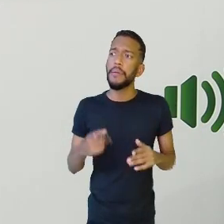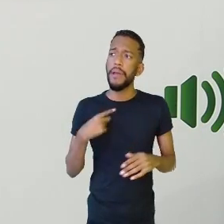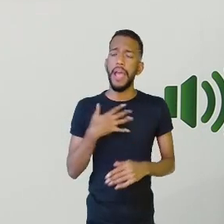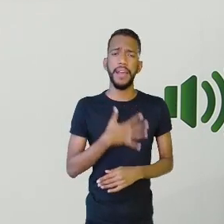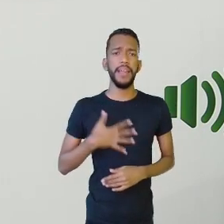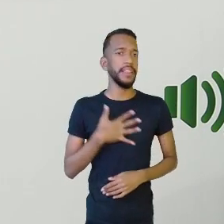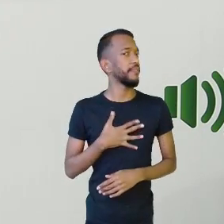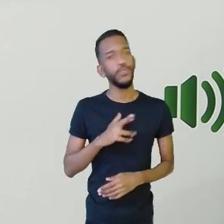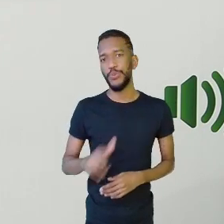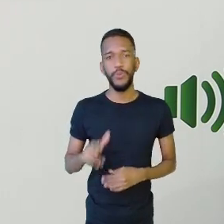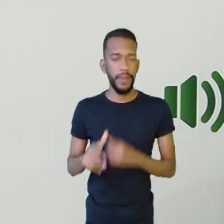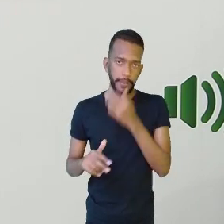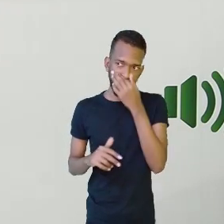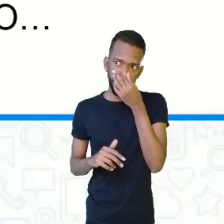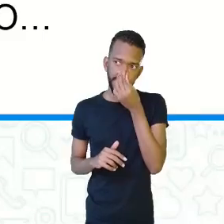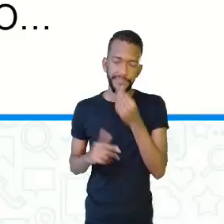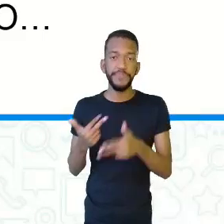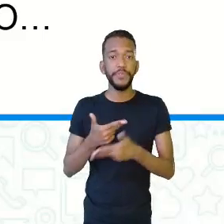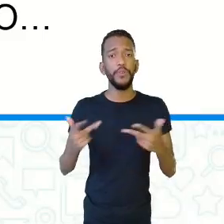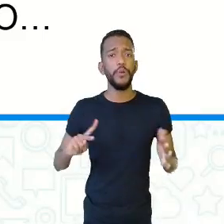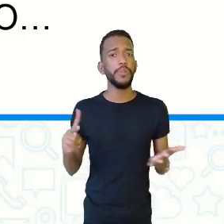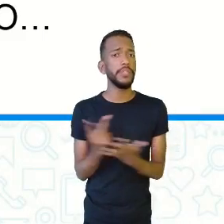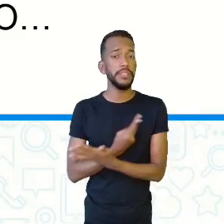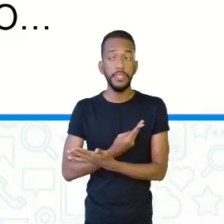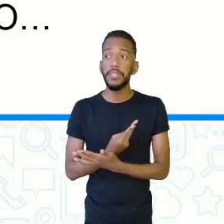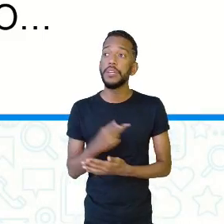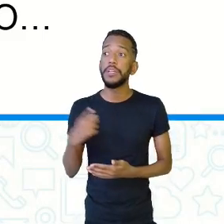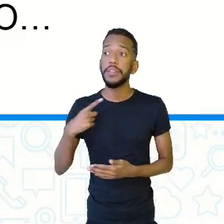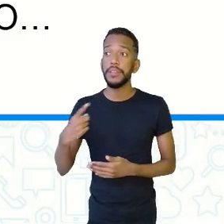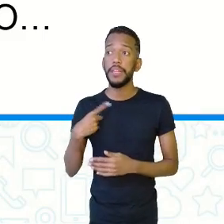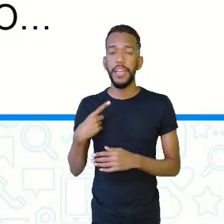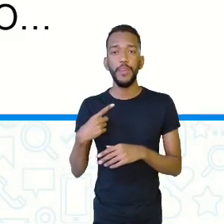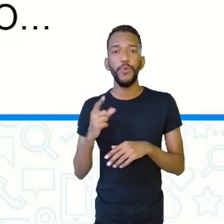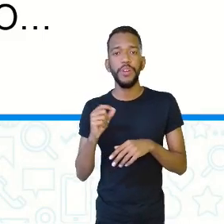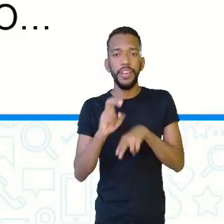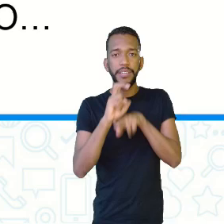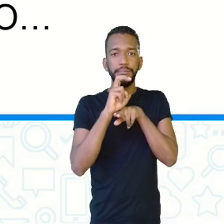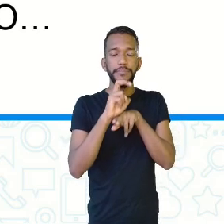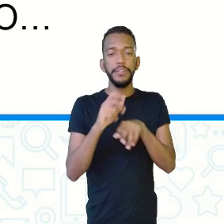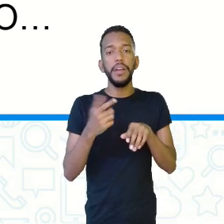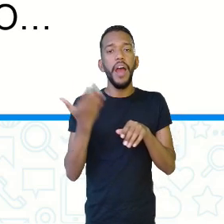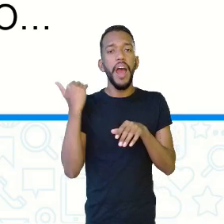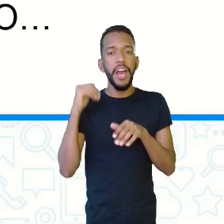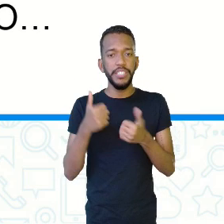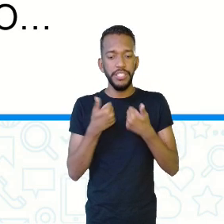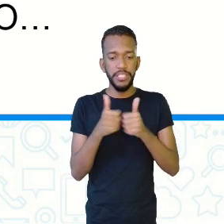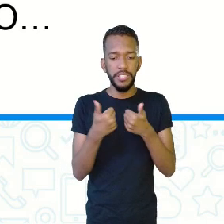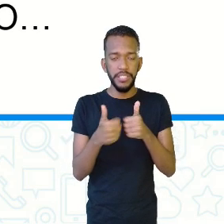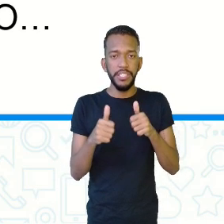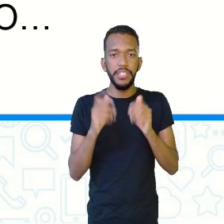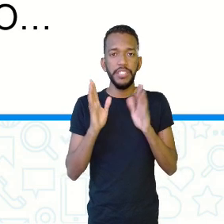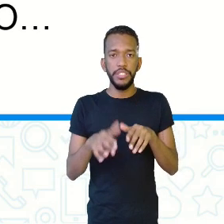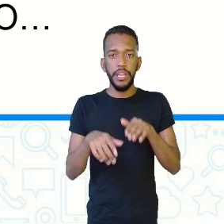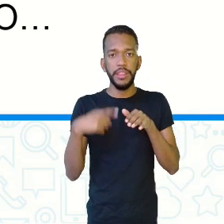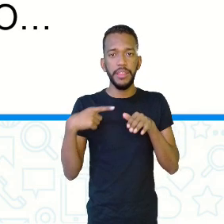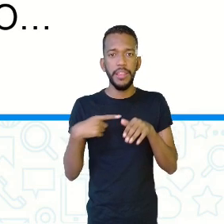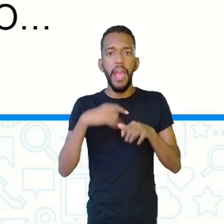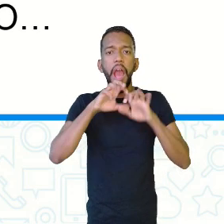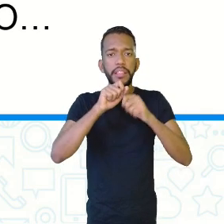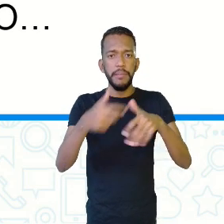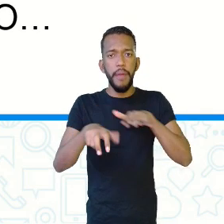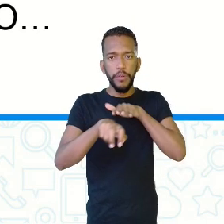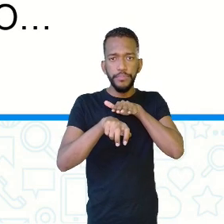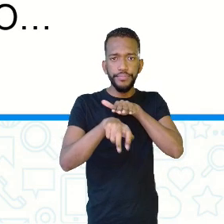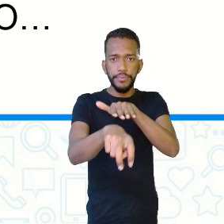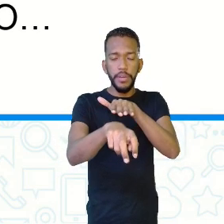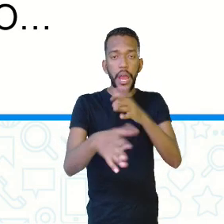aí, coisas aconteceram. O bonde, que era movido a animais, ele passou a ser elétrico. Aí foram